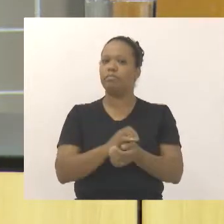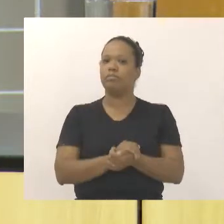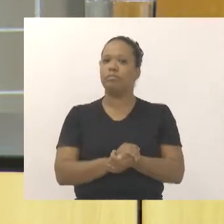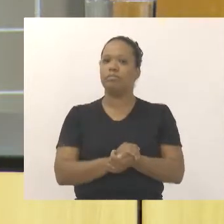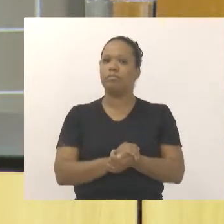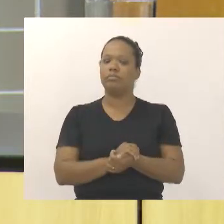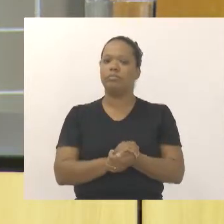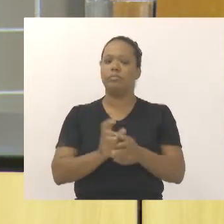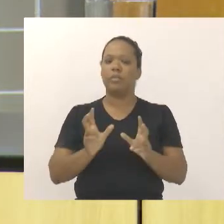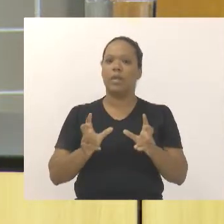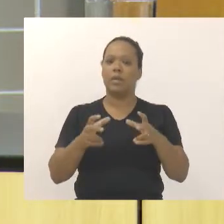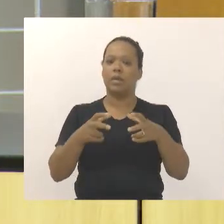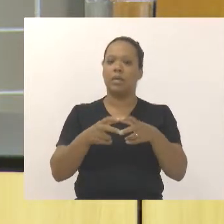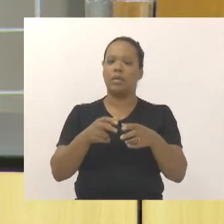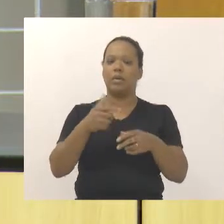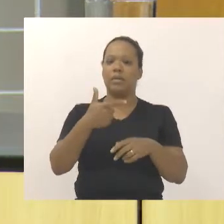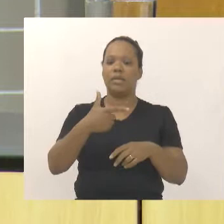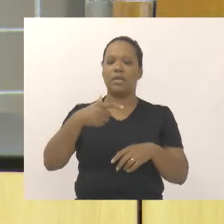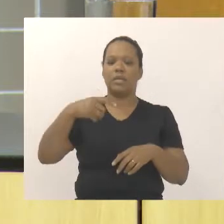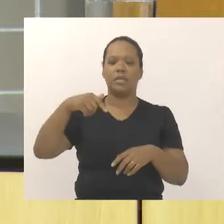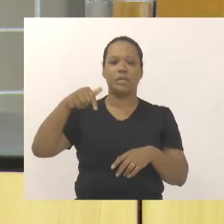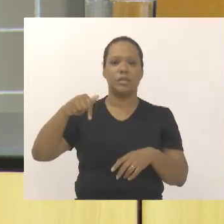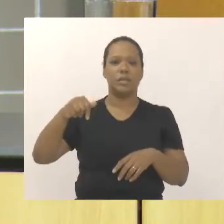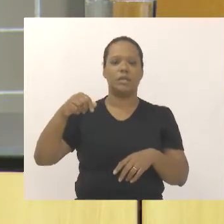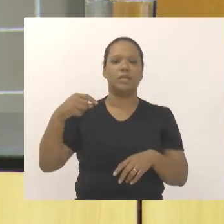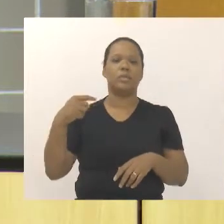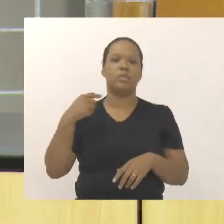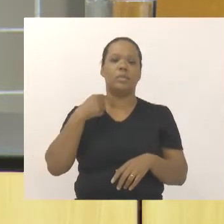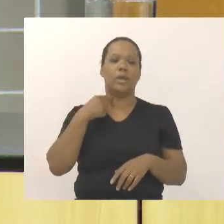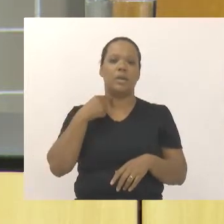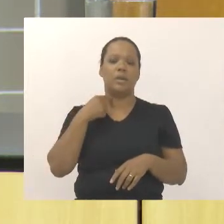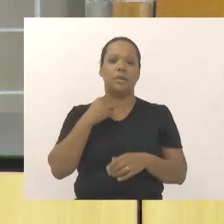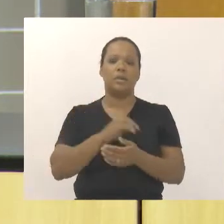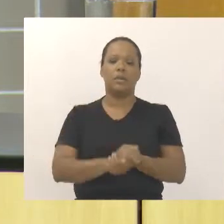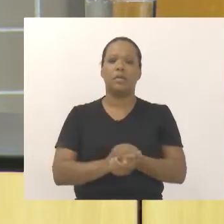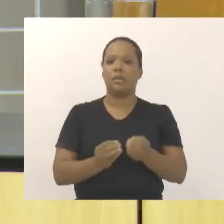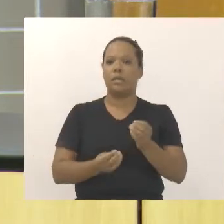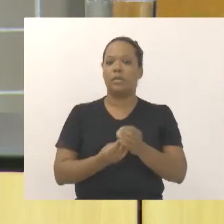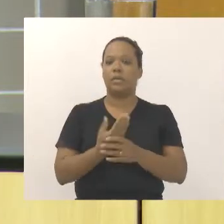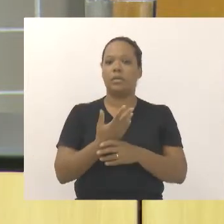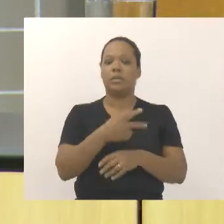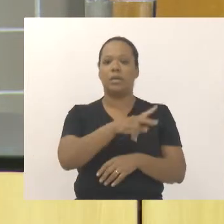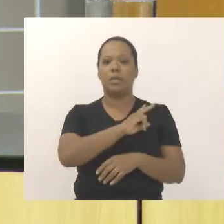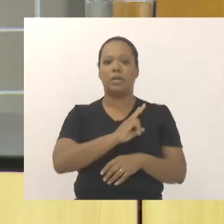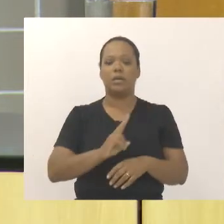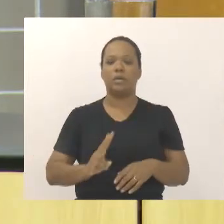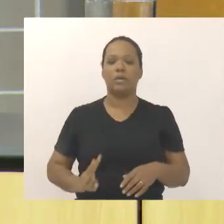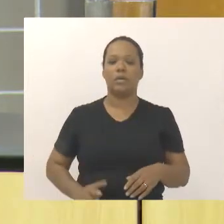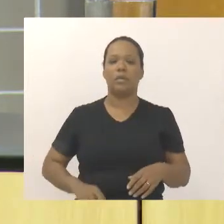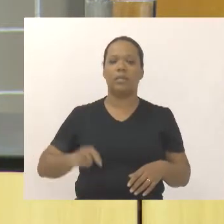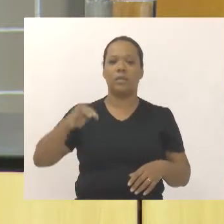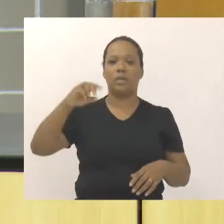Câmara de Jacareí, 27 de maio, autoria vereadora Lucimar Ponciano.